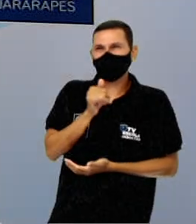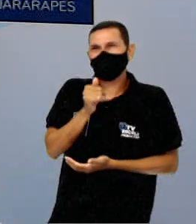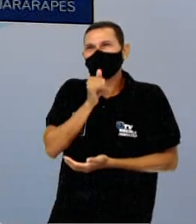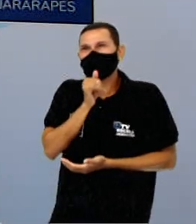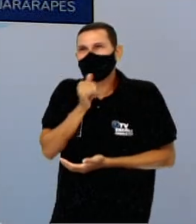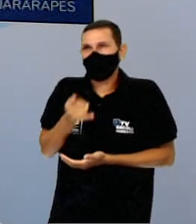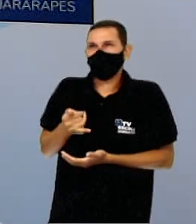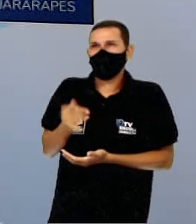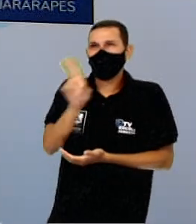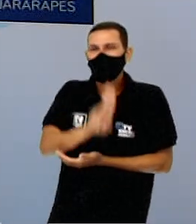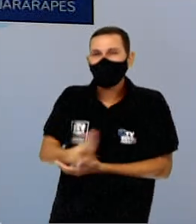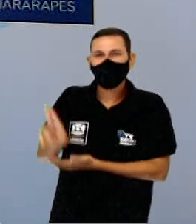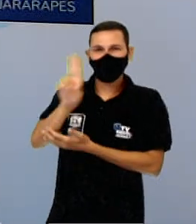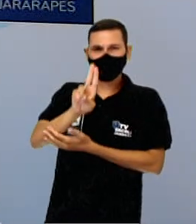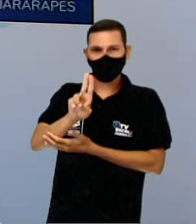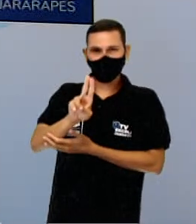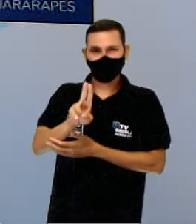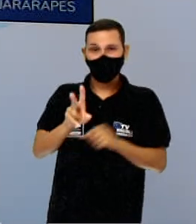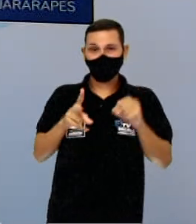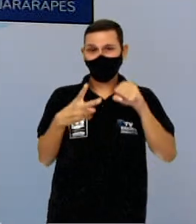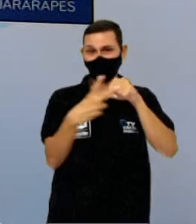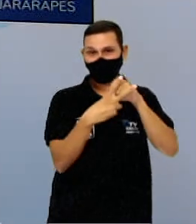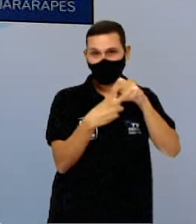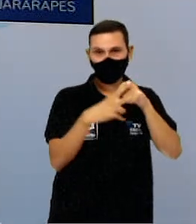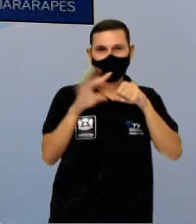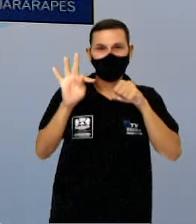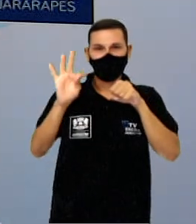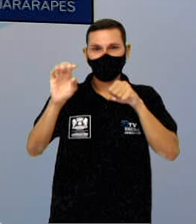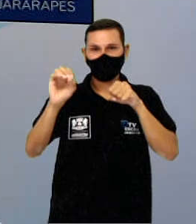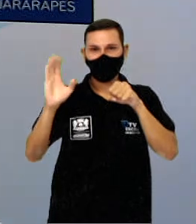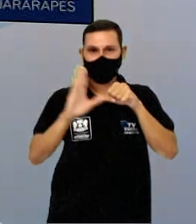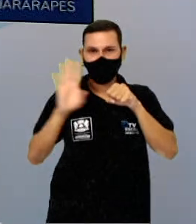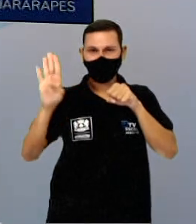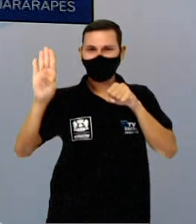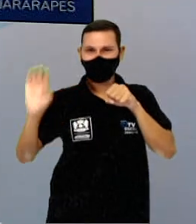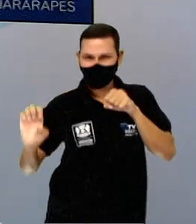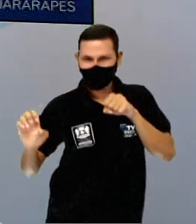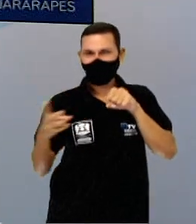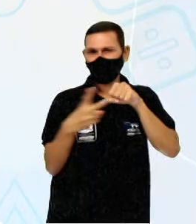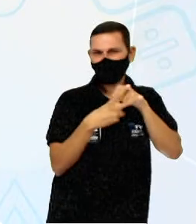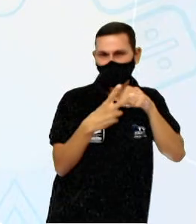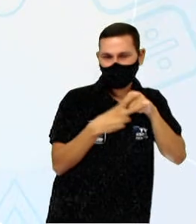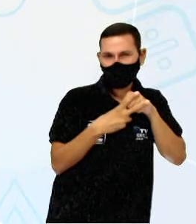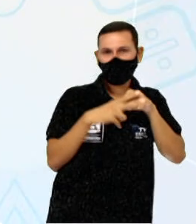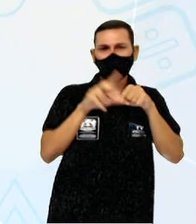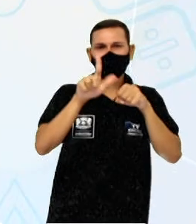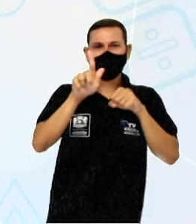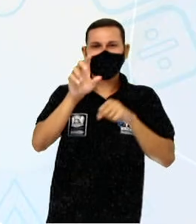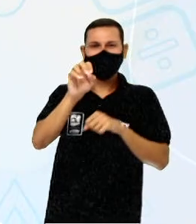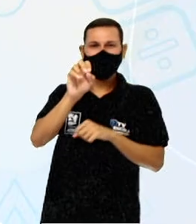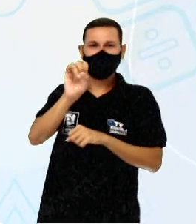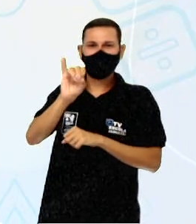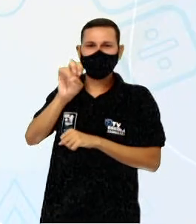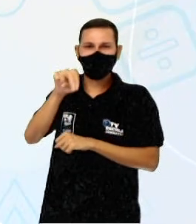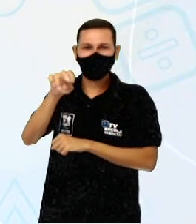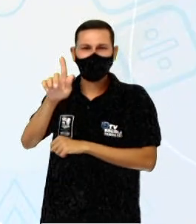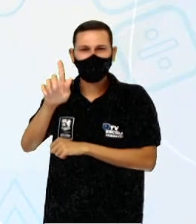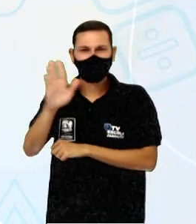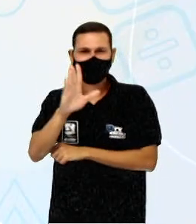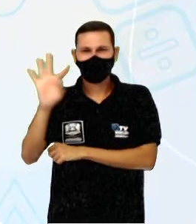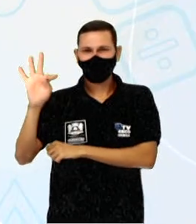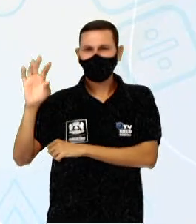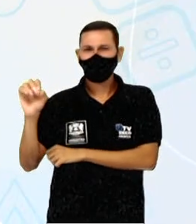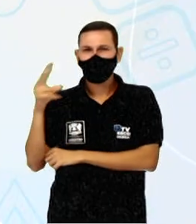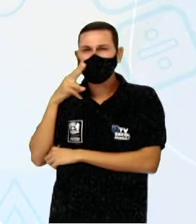vai usar o que o verbo to be no going to vamos dar uma olhada melhor isso aí certo Olha só ainda me deu